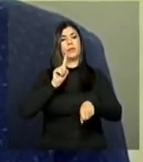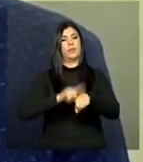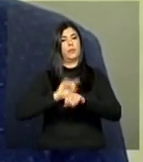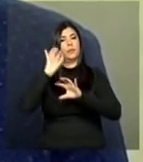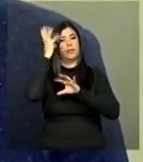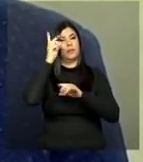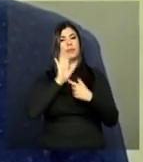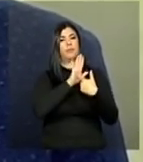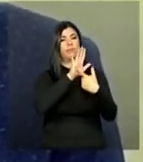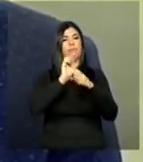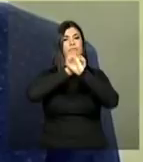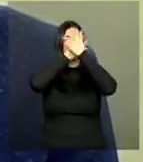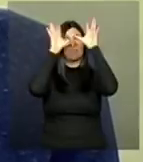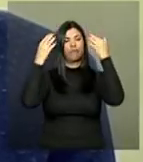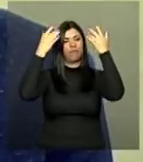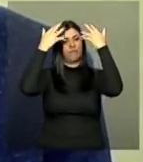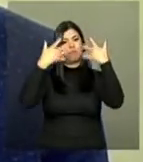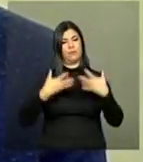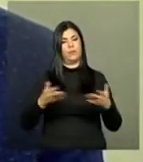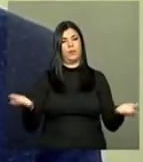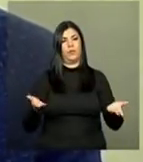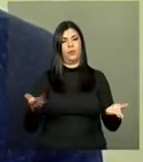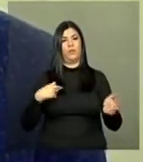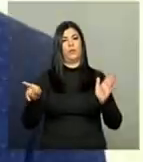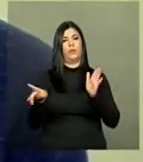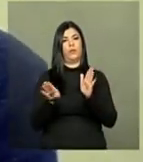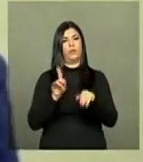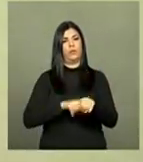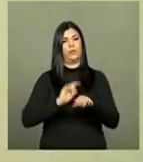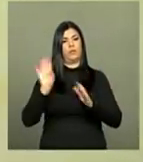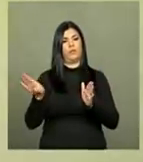por trazer a luz hoje esse tempo